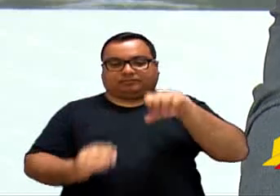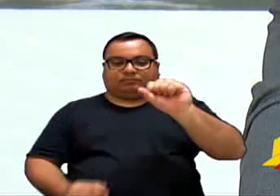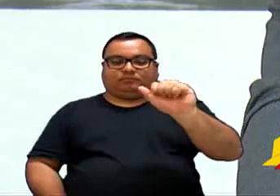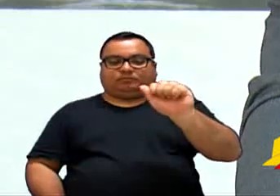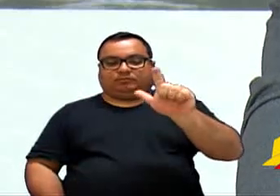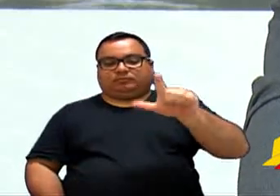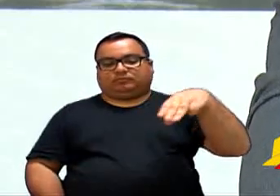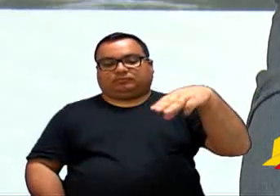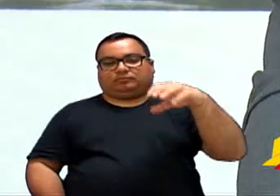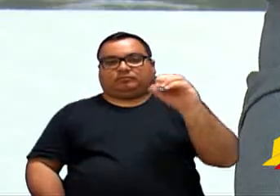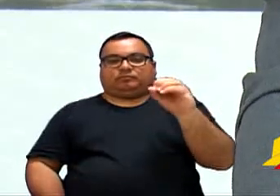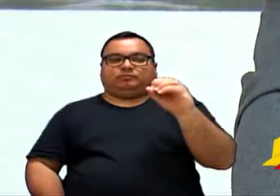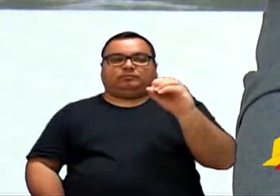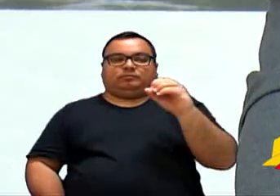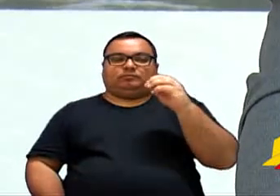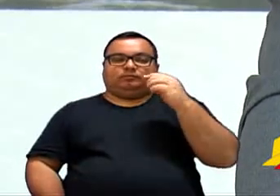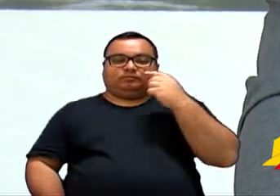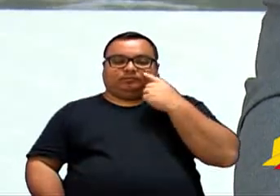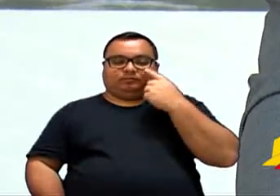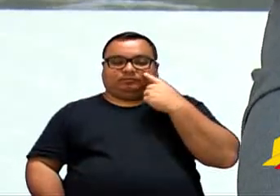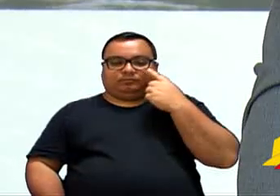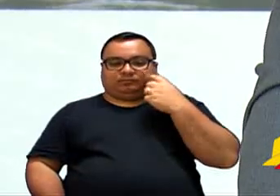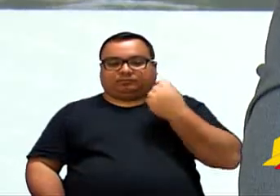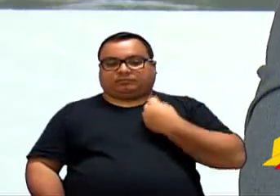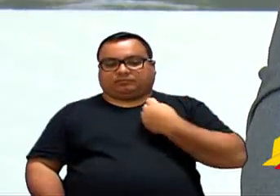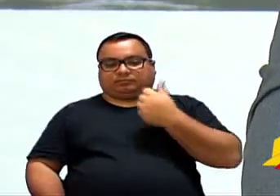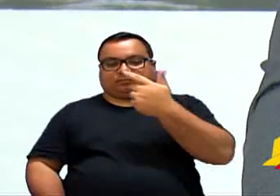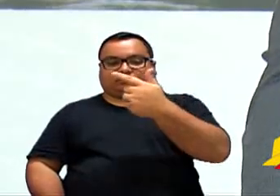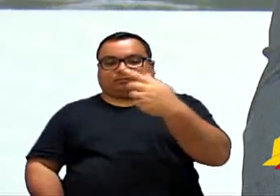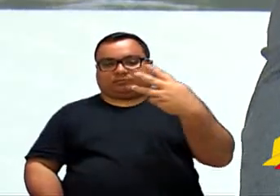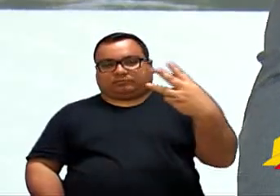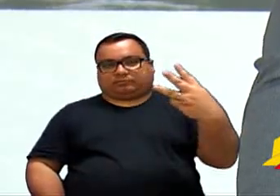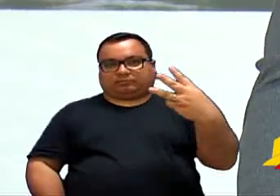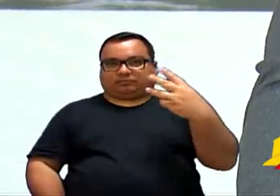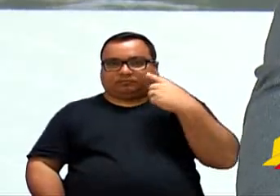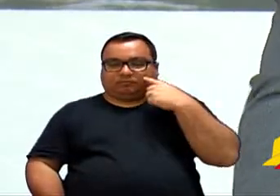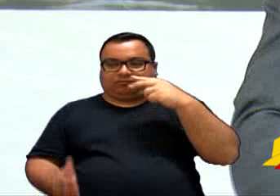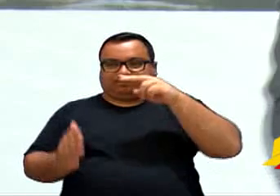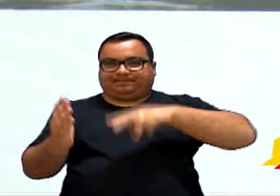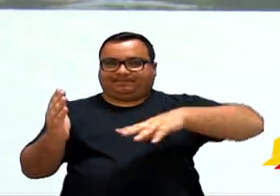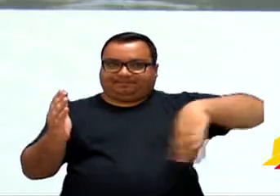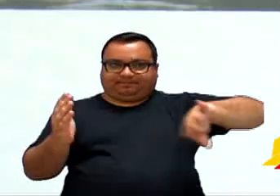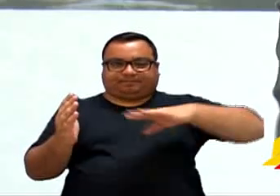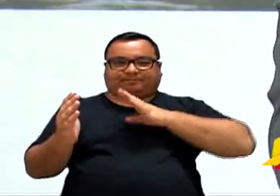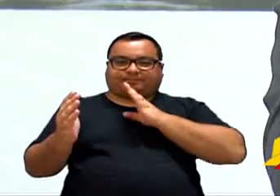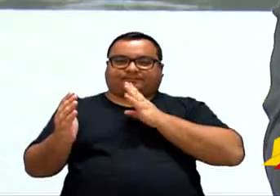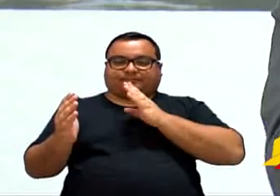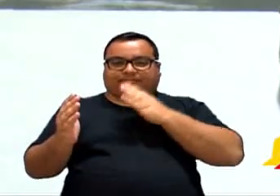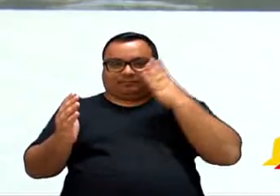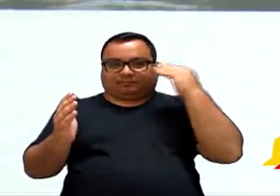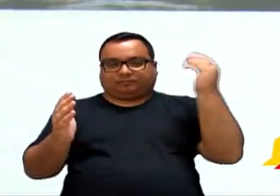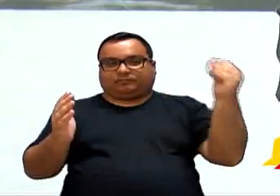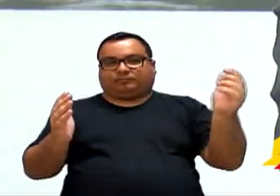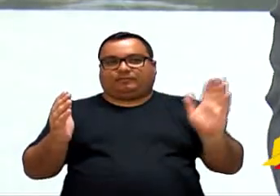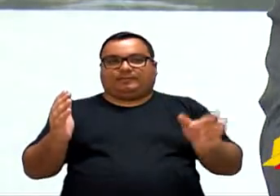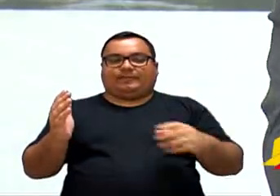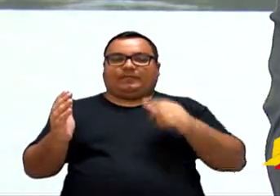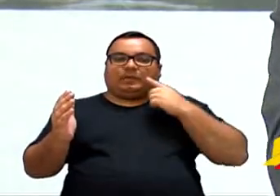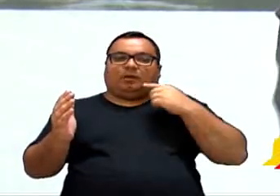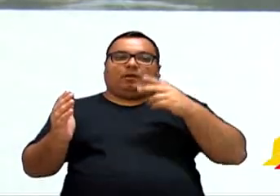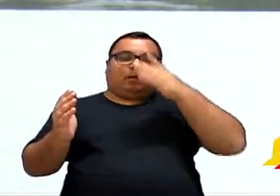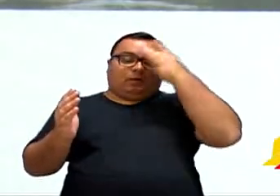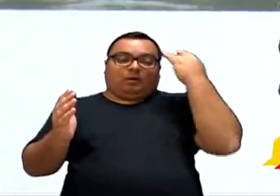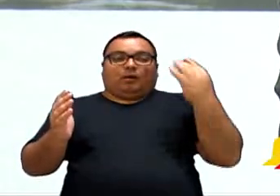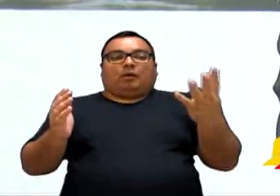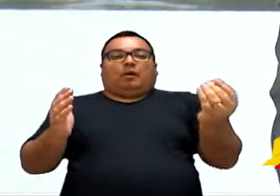Salmos, o Salmos 23, que é um dos salmos mais conhecidos e que muitas pessoas,